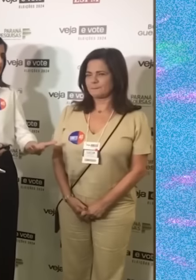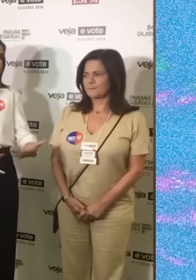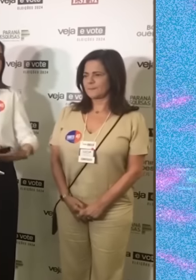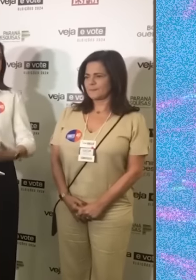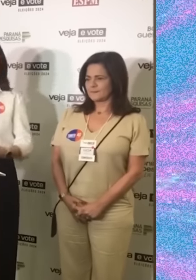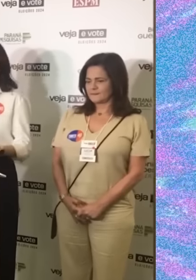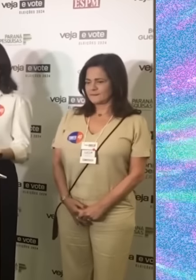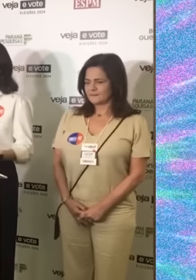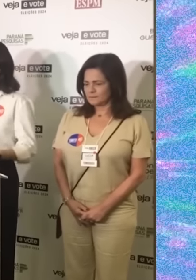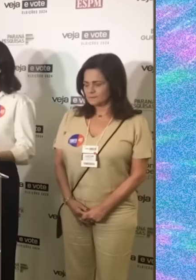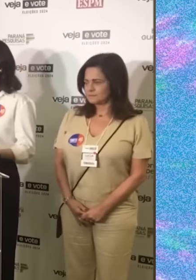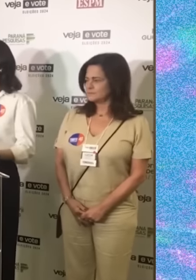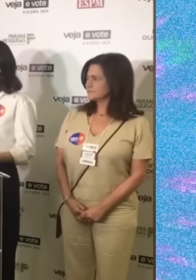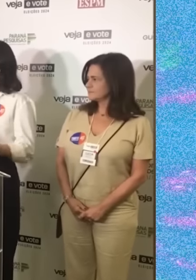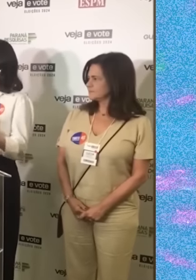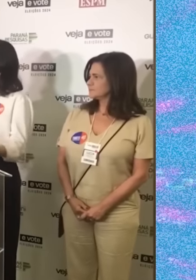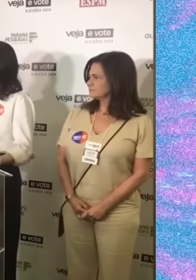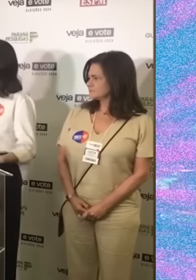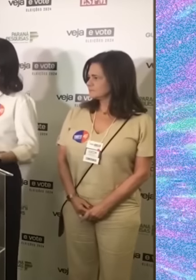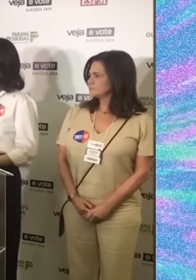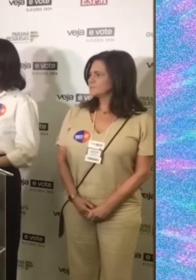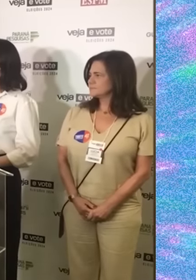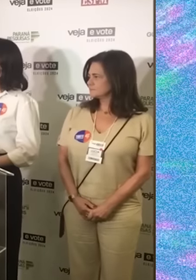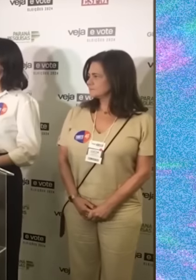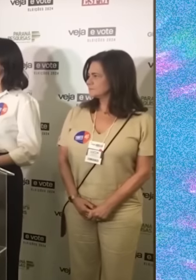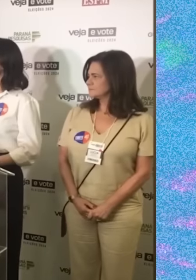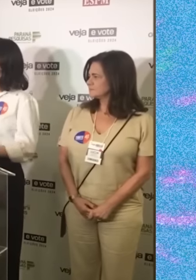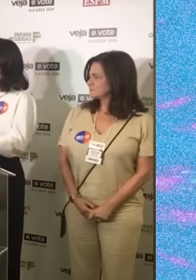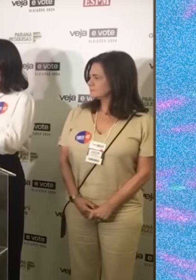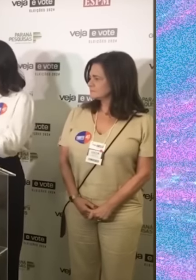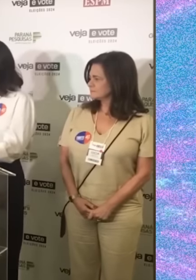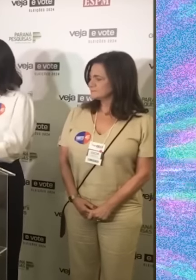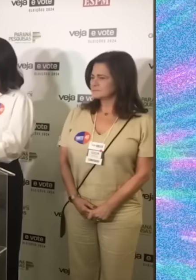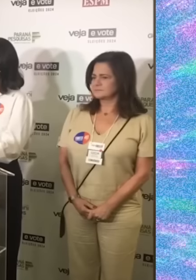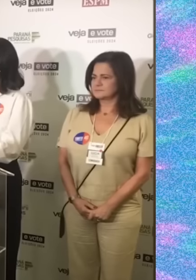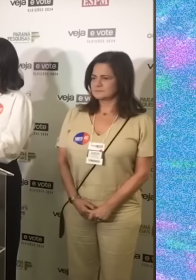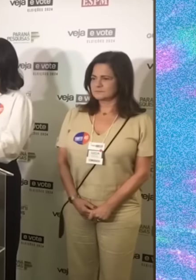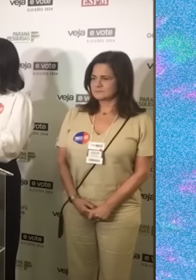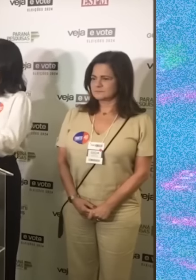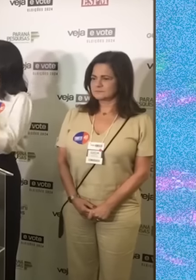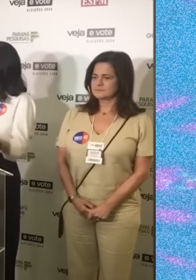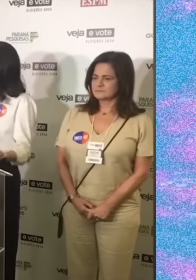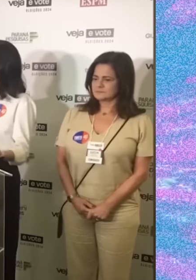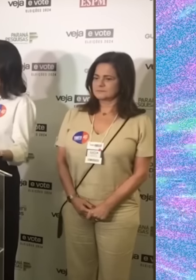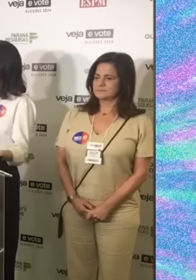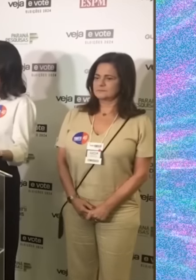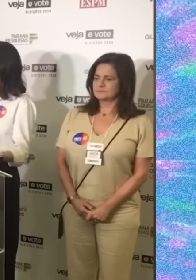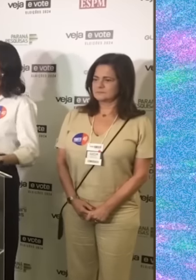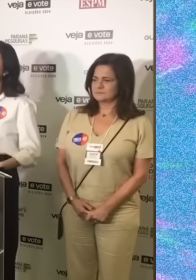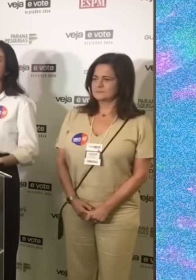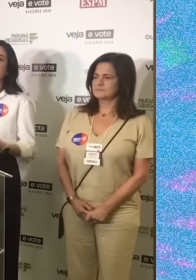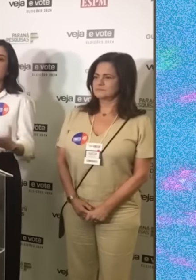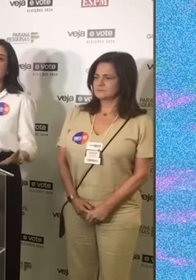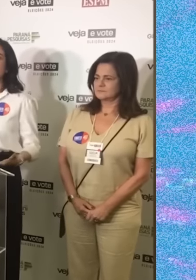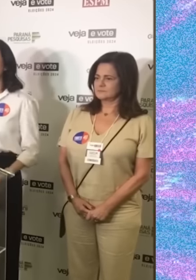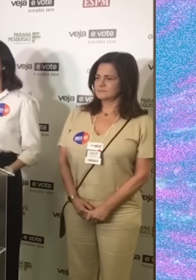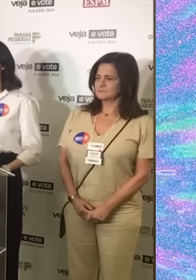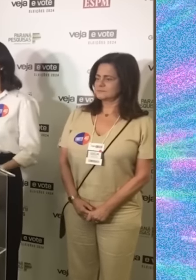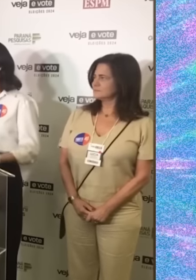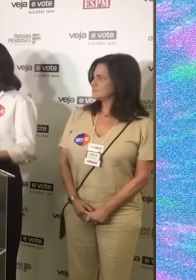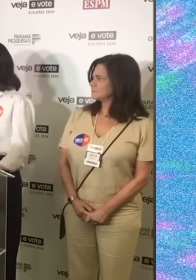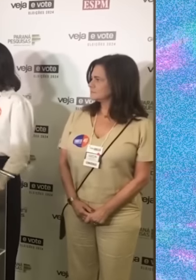também se frustrou ao ver no último debate que as regras não foram respeitadas. Tanto especialmente pelo Marçal, mas também por seus apoiadores.